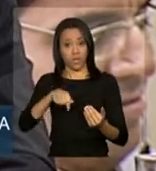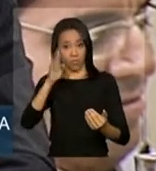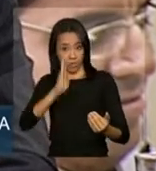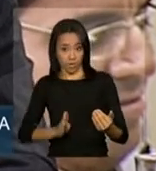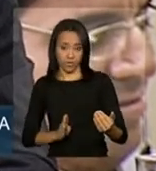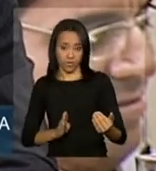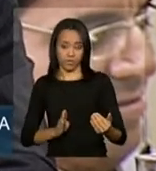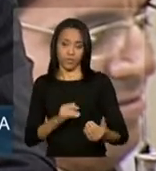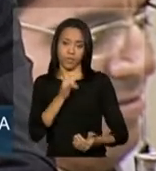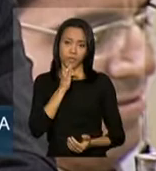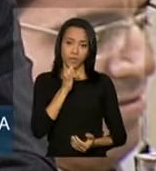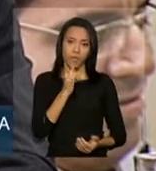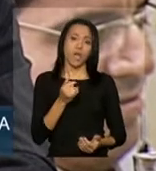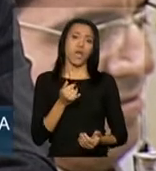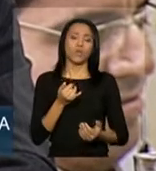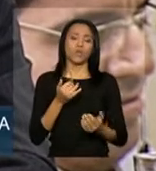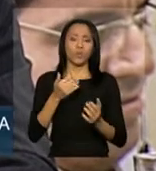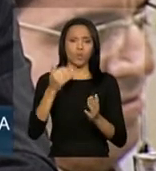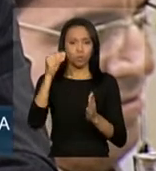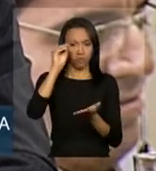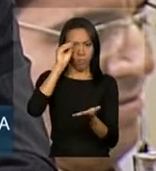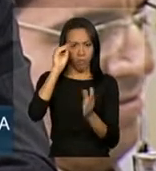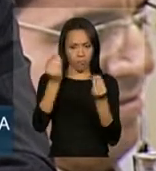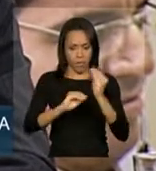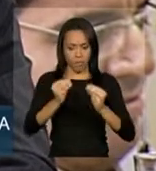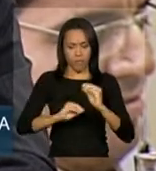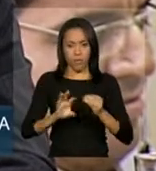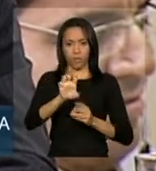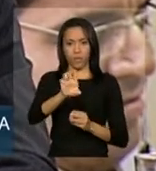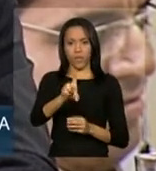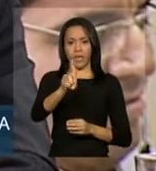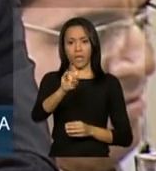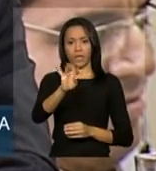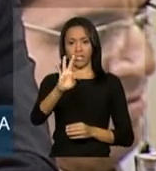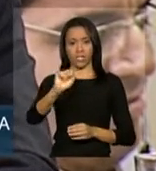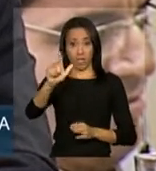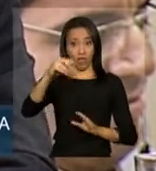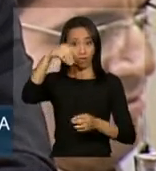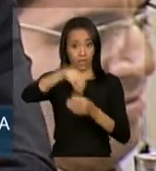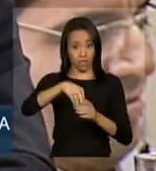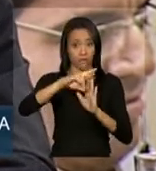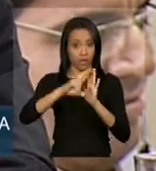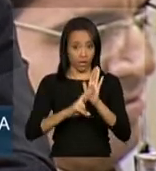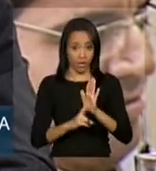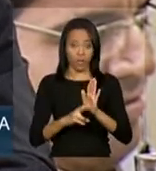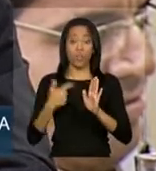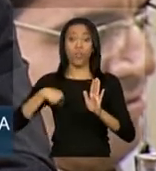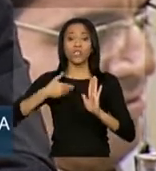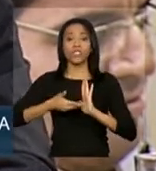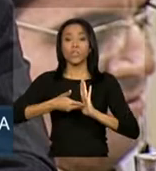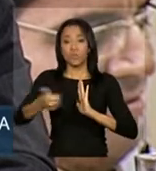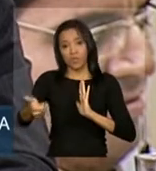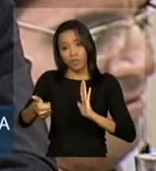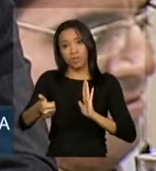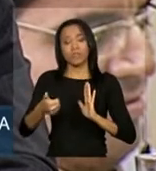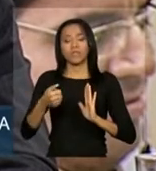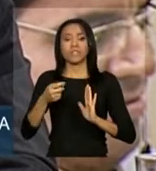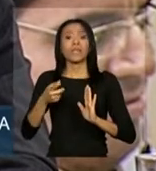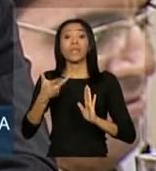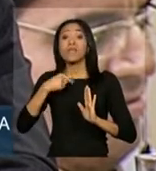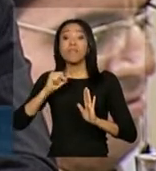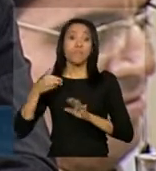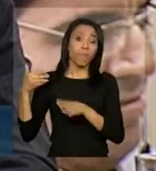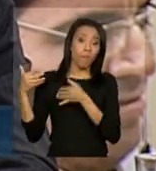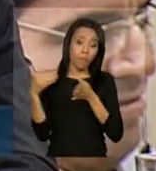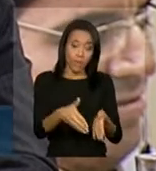então no processo do edital nós excluímos na regra do edital nós excluímos que possam participar do